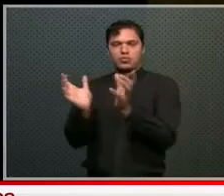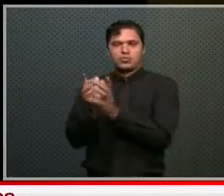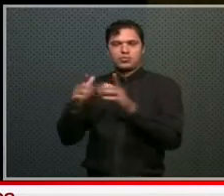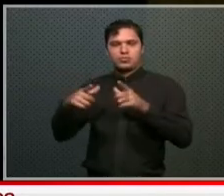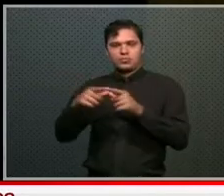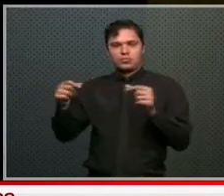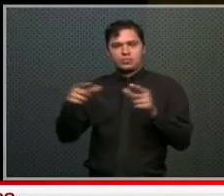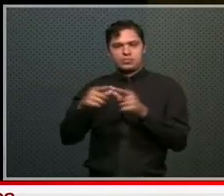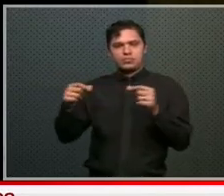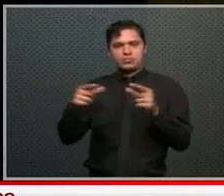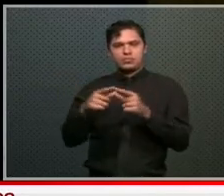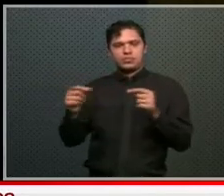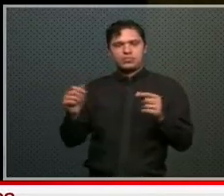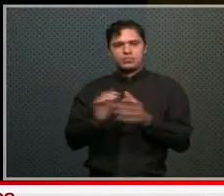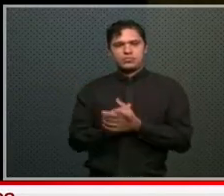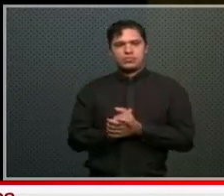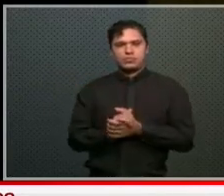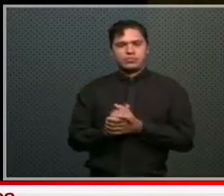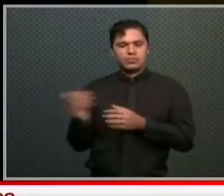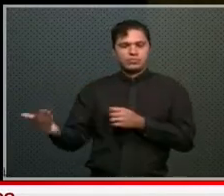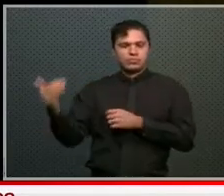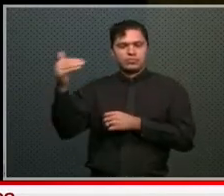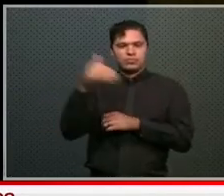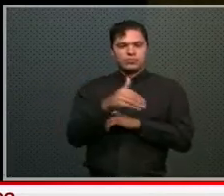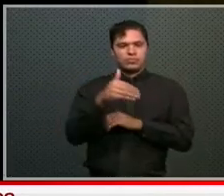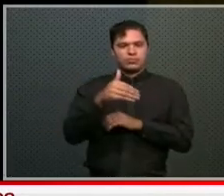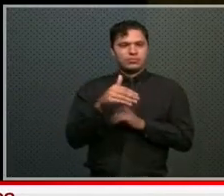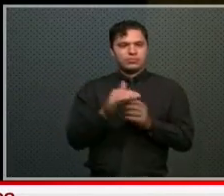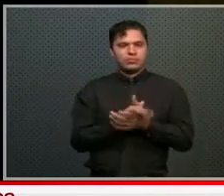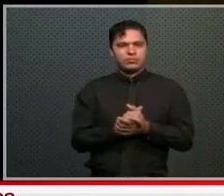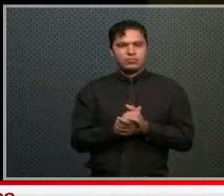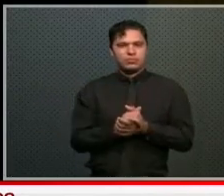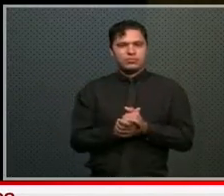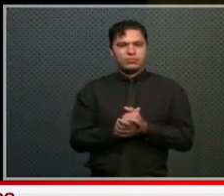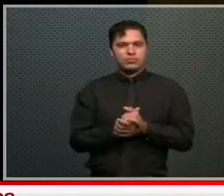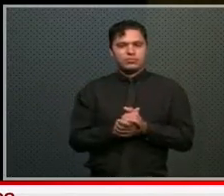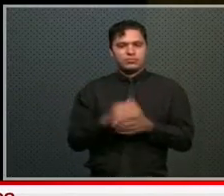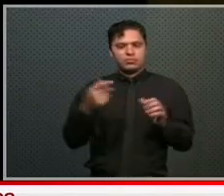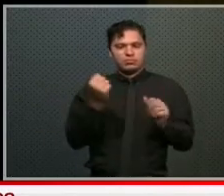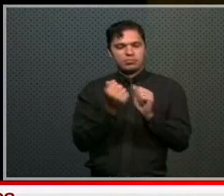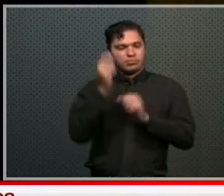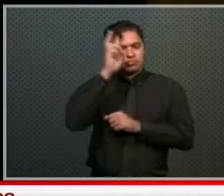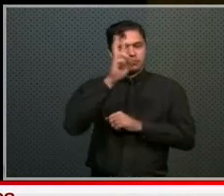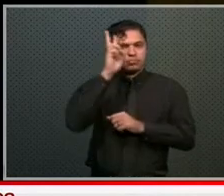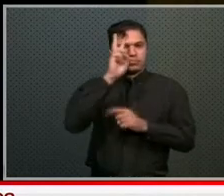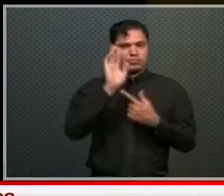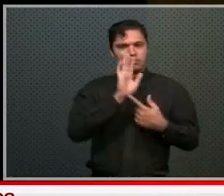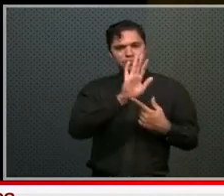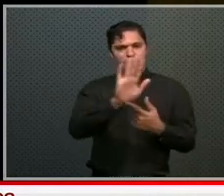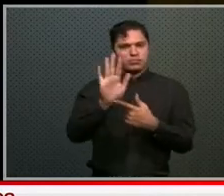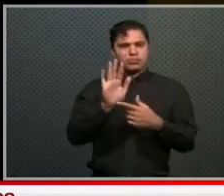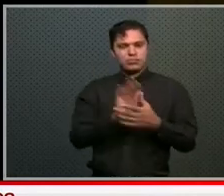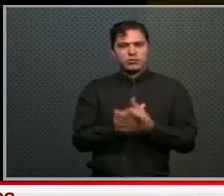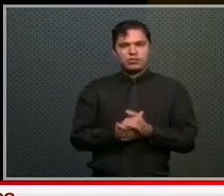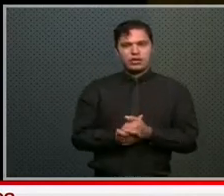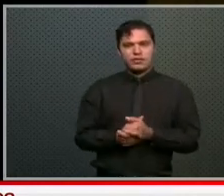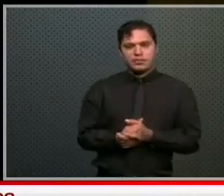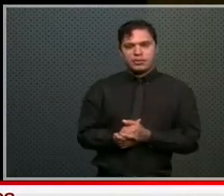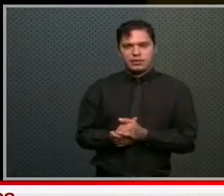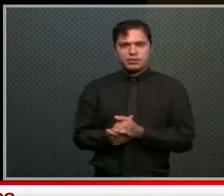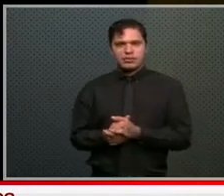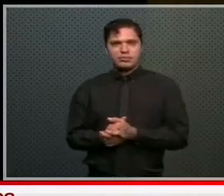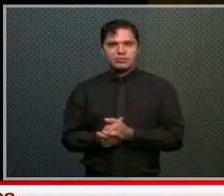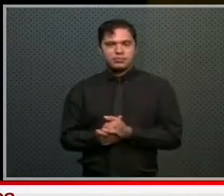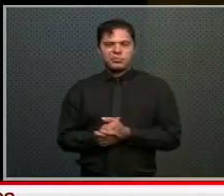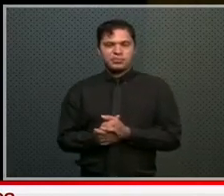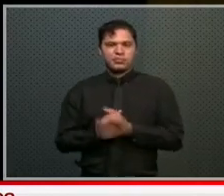invadem a base naval americana de Pearl harbords a história mostra nos demonstra isso seguido desses